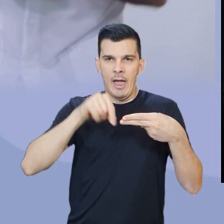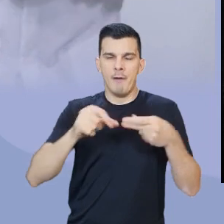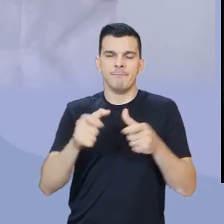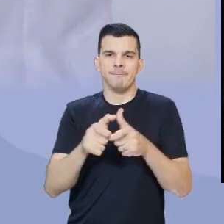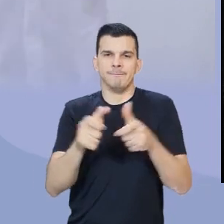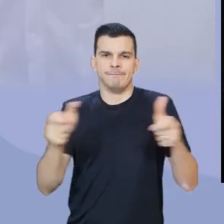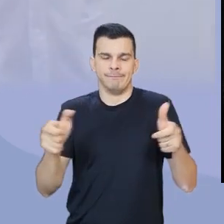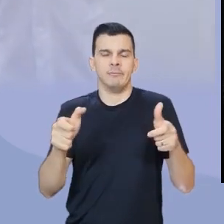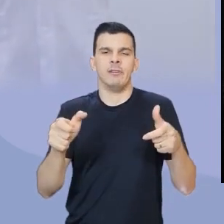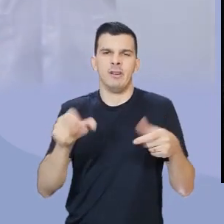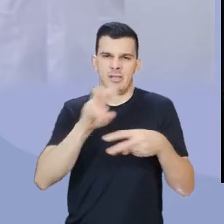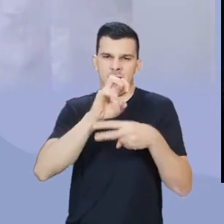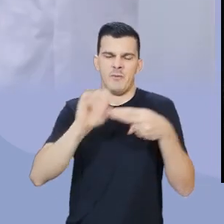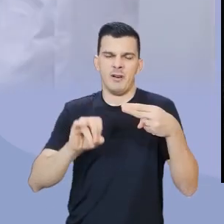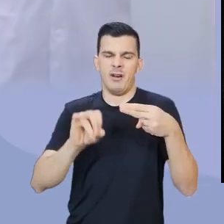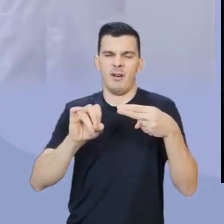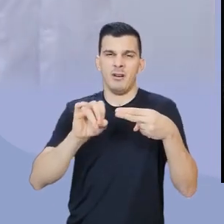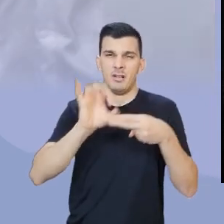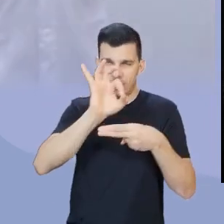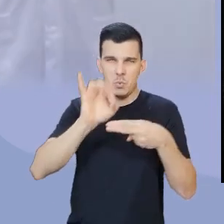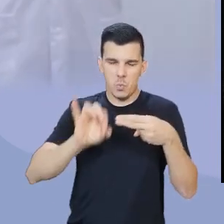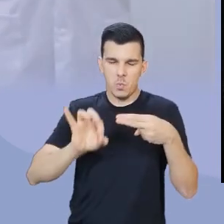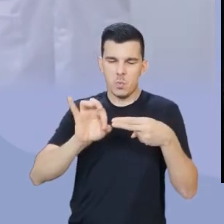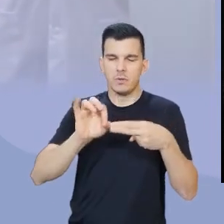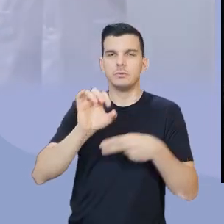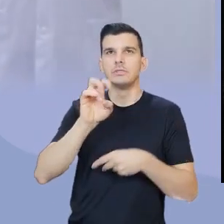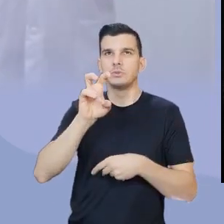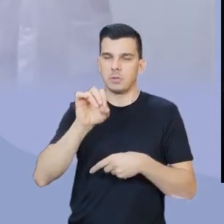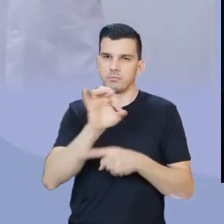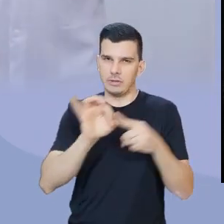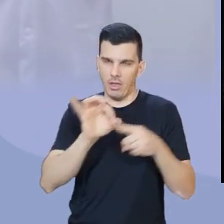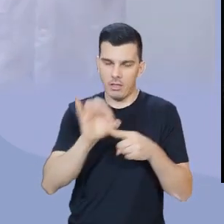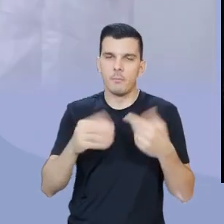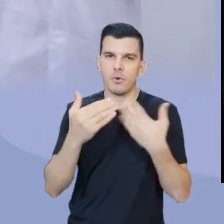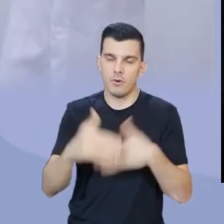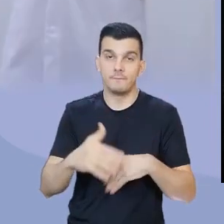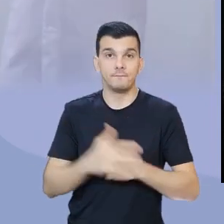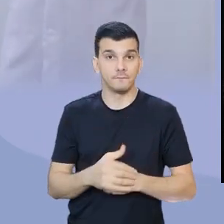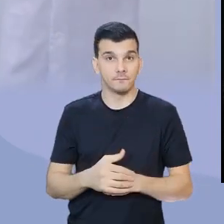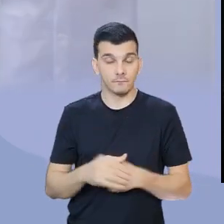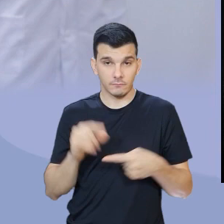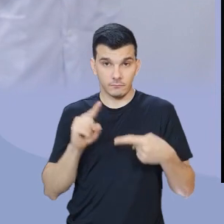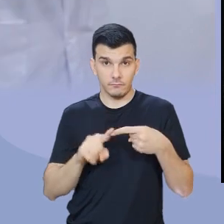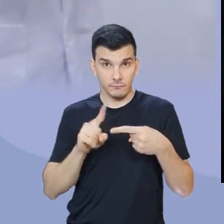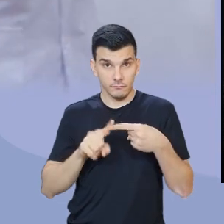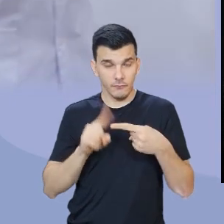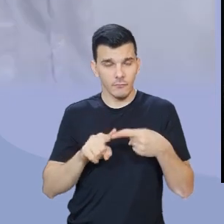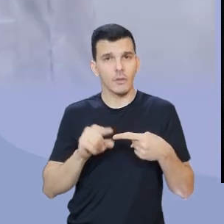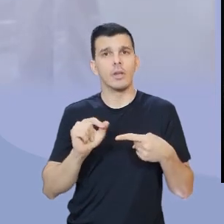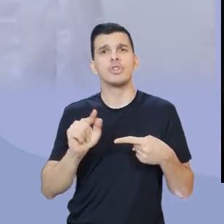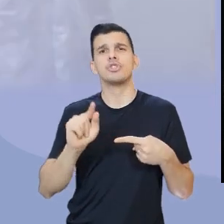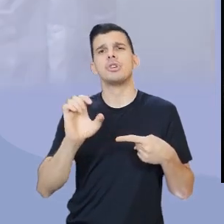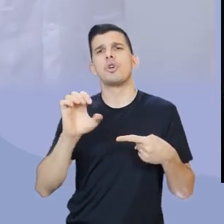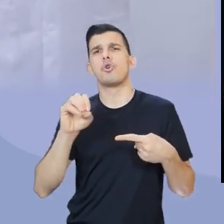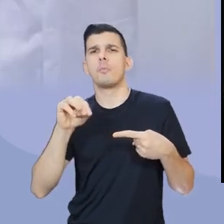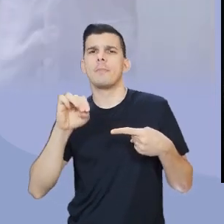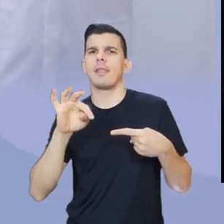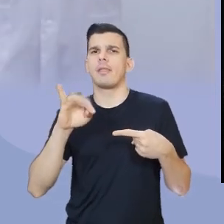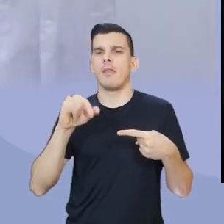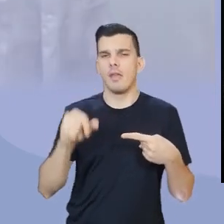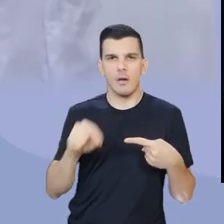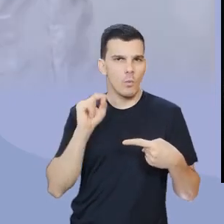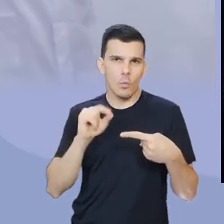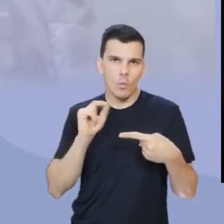quase 50% da prova do Enem. Então você tem que dominar. Na competência 2, o que que vai cair? Ah, aqui eu te falo também o que que vai cair no